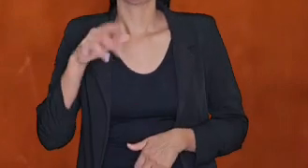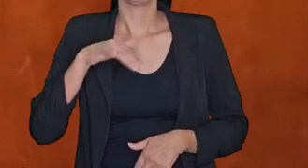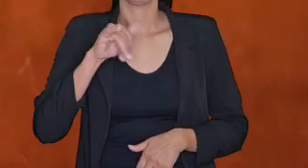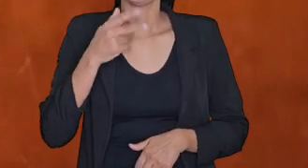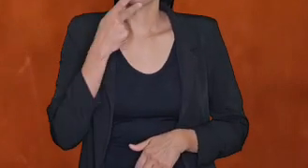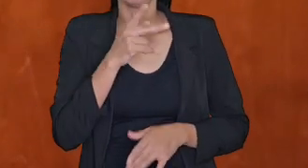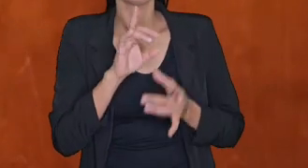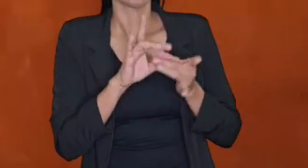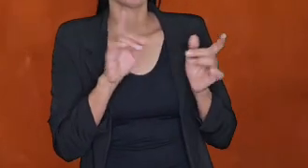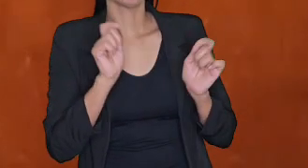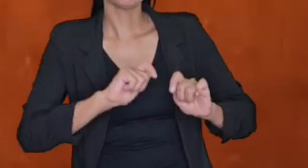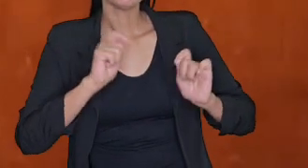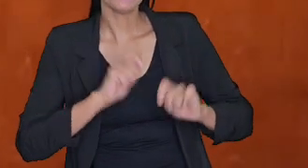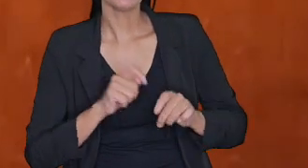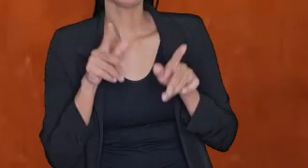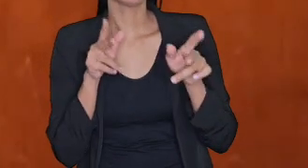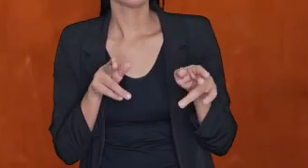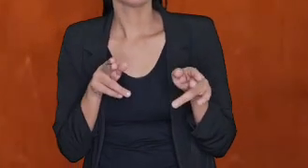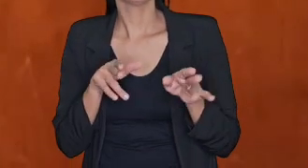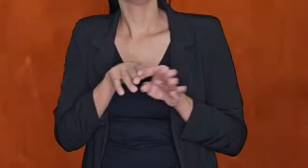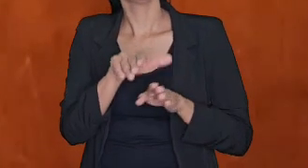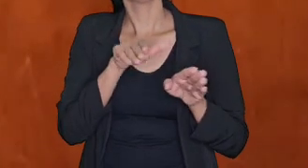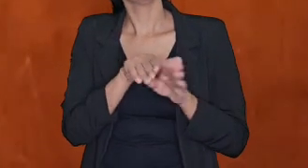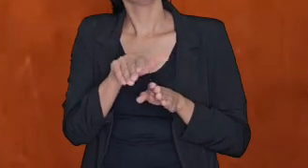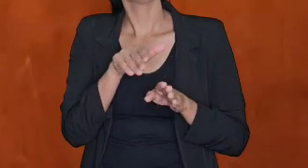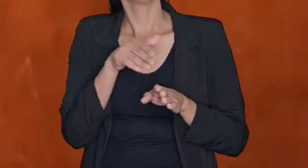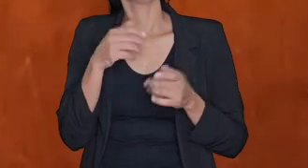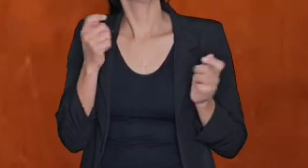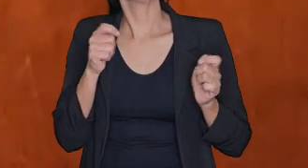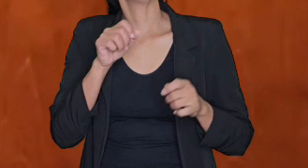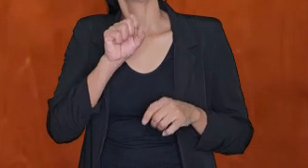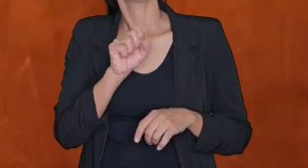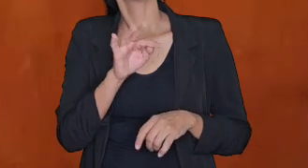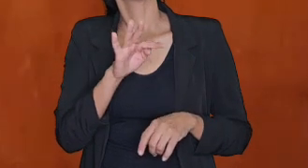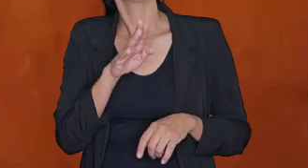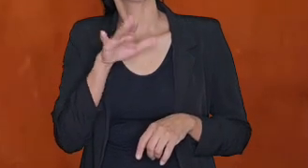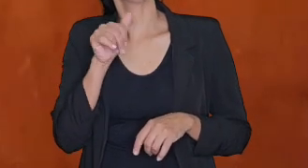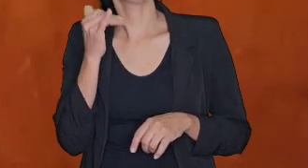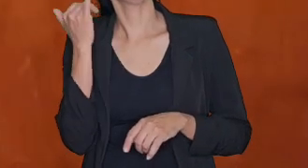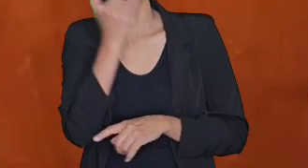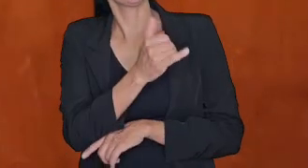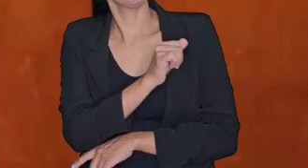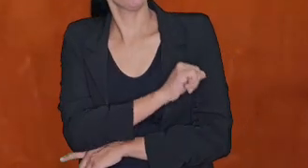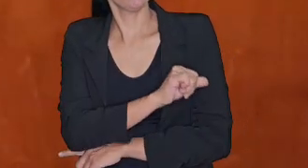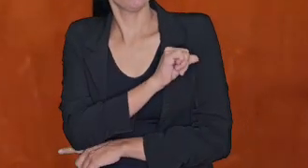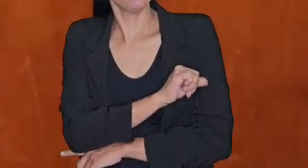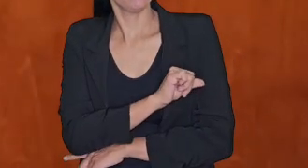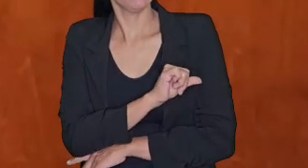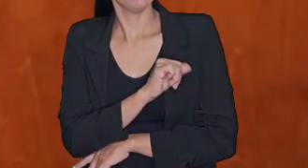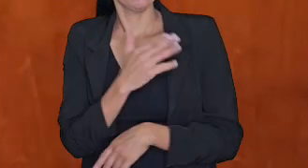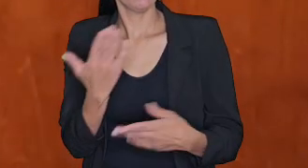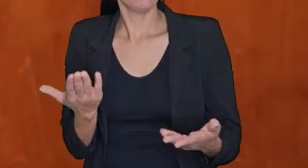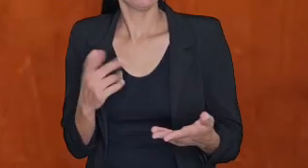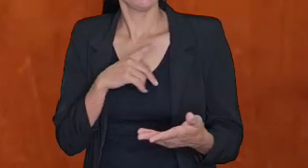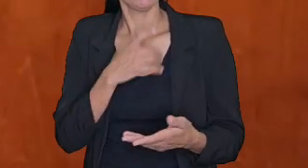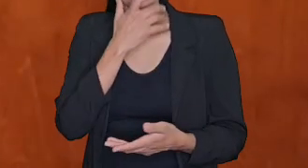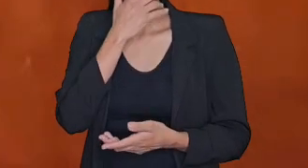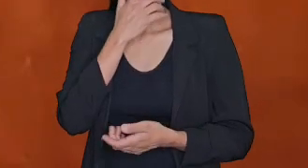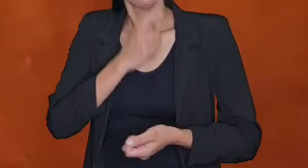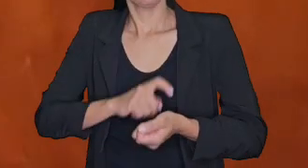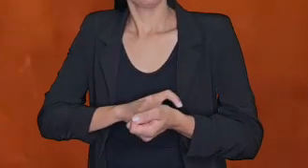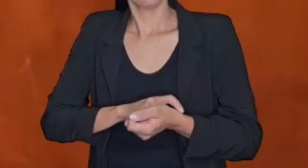Corregedoria de São Paulo fizera, o CNJ falou, pode ter feito sim. Ele está orientando os seus tabeliães. Falou isso para o Rio de